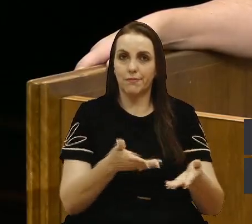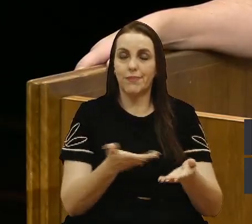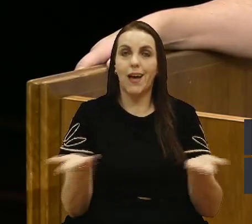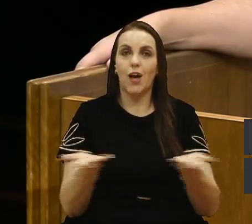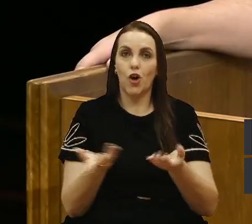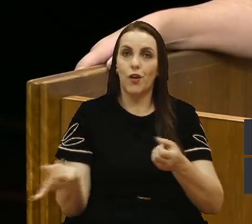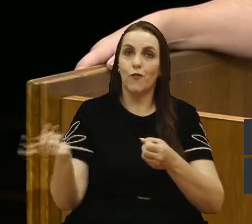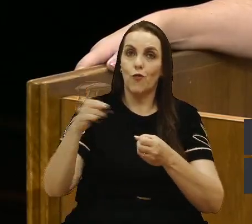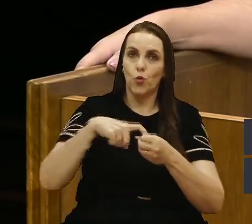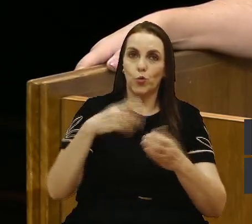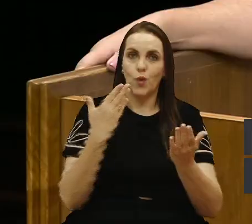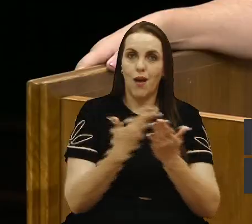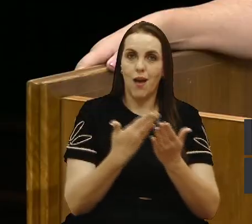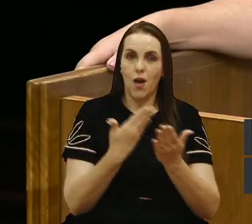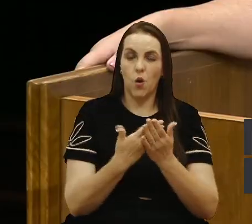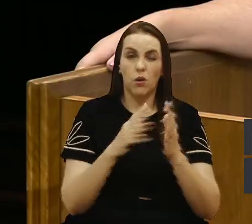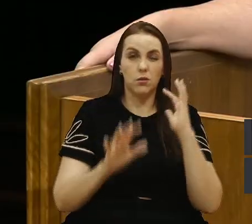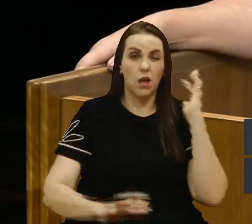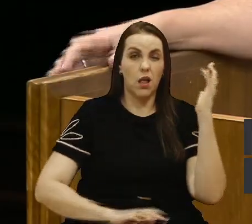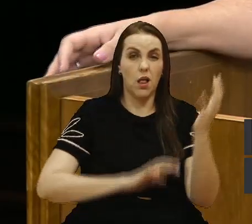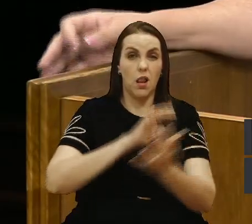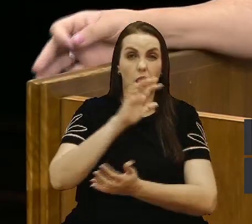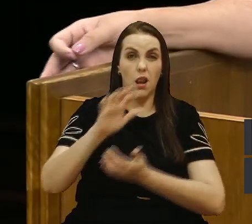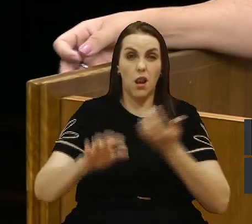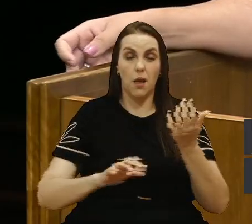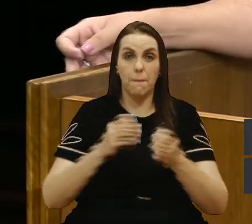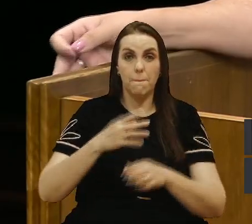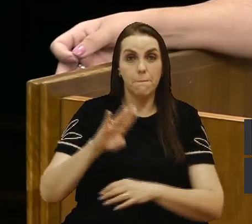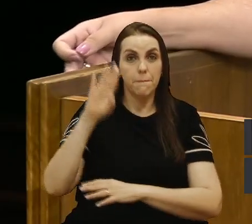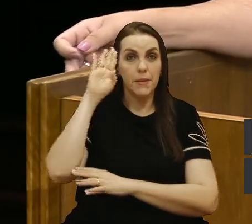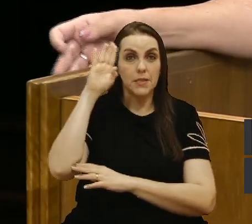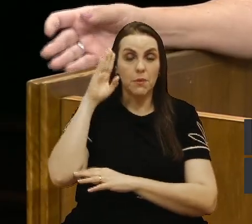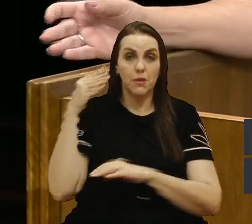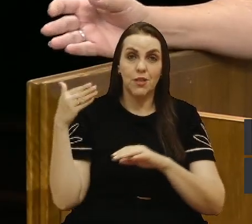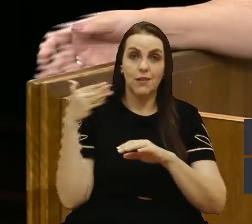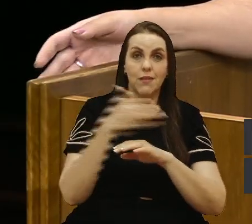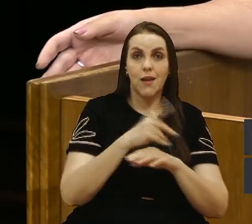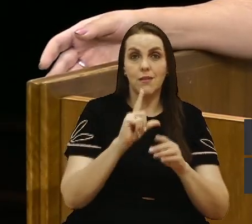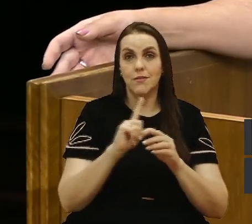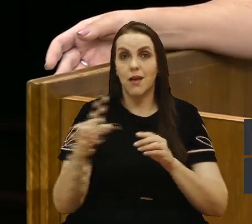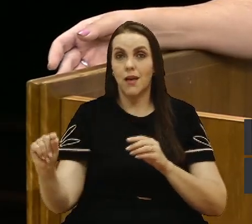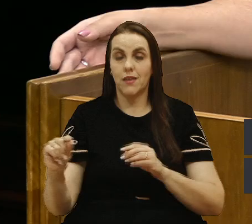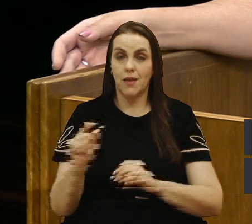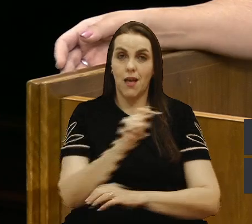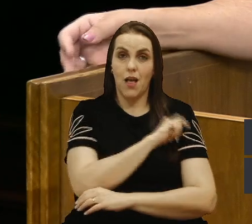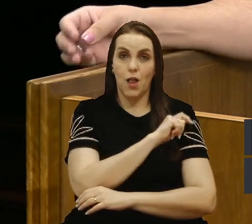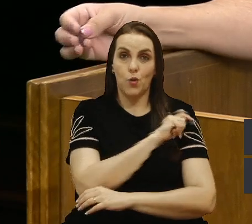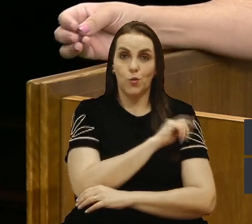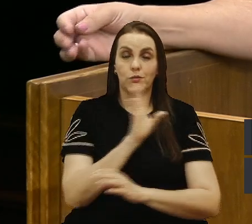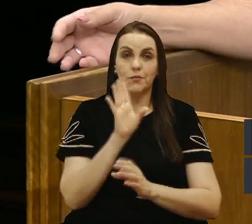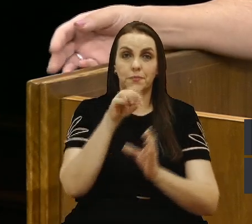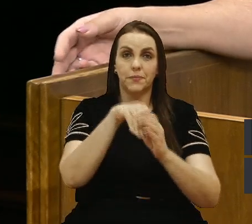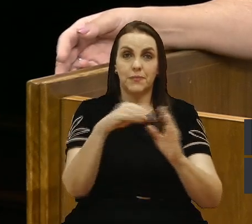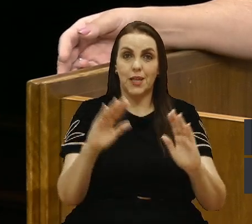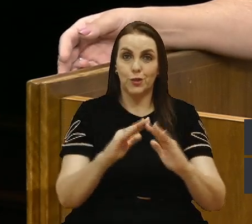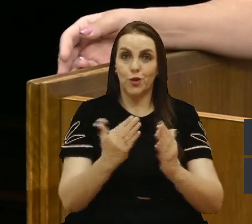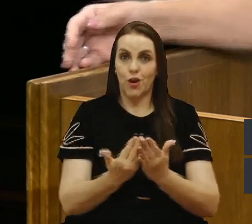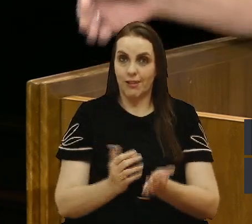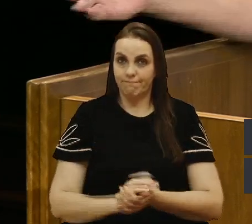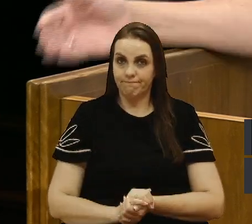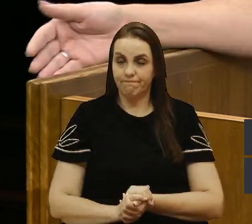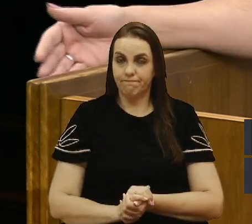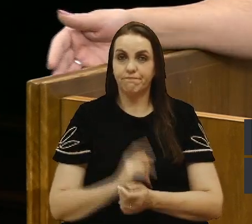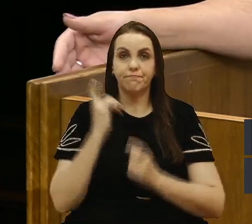às aulas e está realmente o caos, principalmente entrada e saída dos alunos na escola. E isso nos preocupou muito,